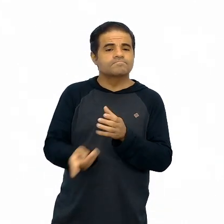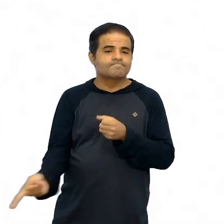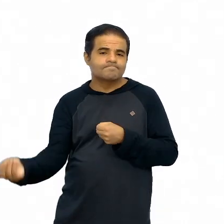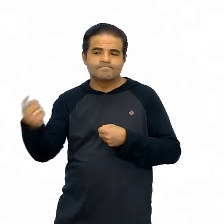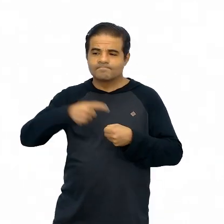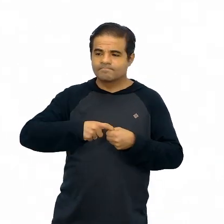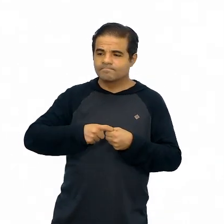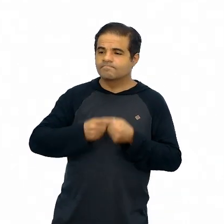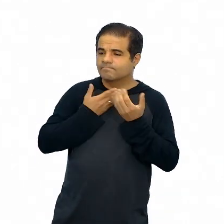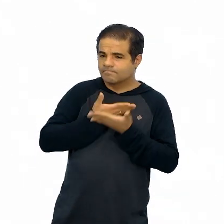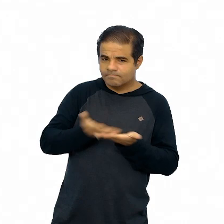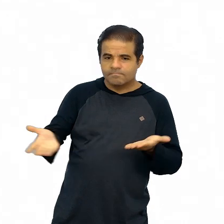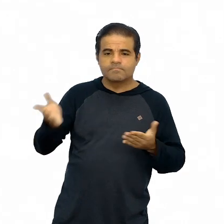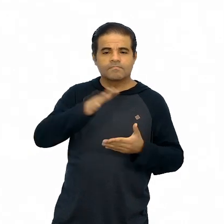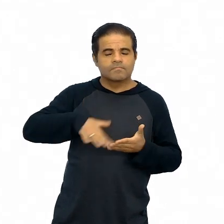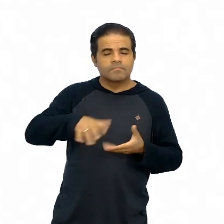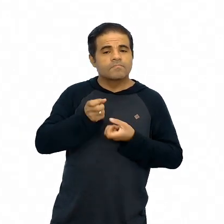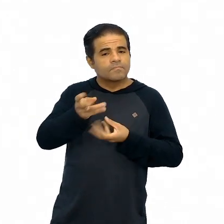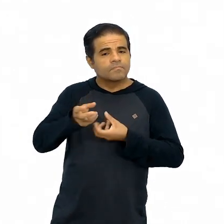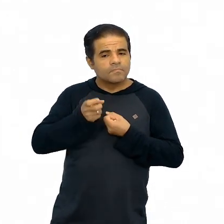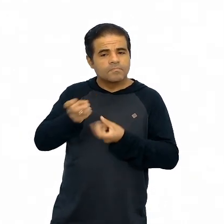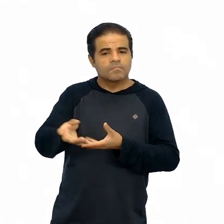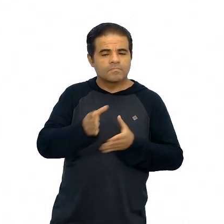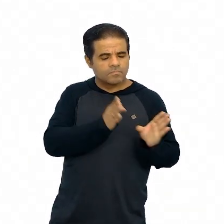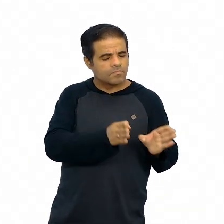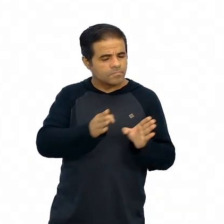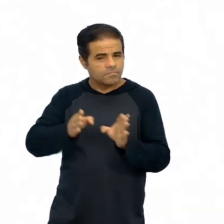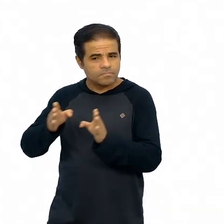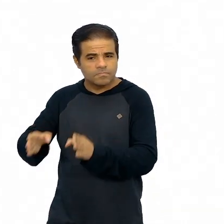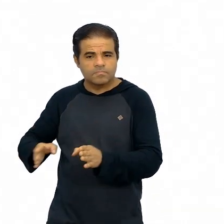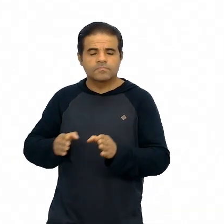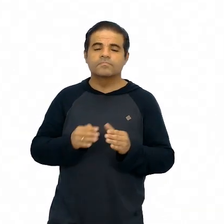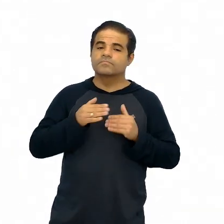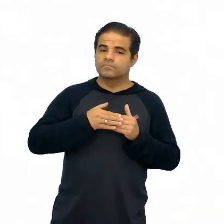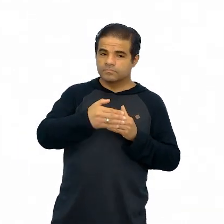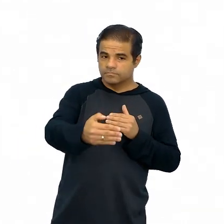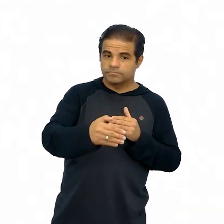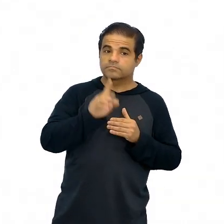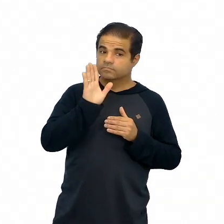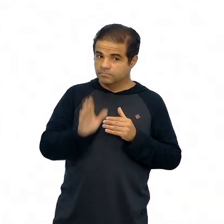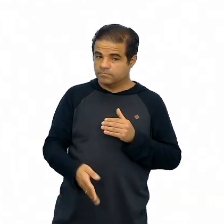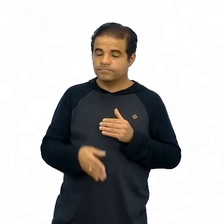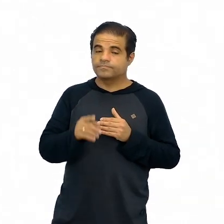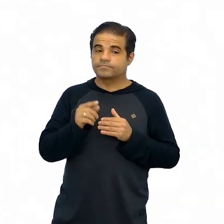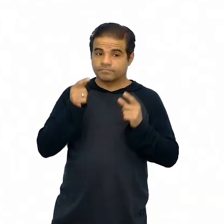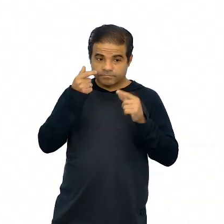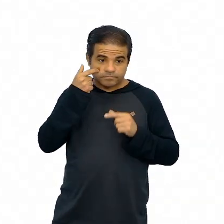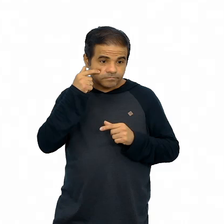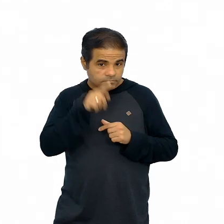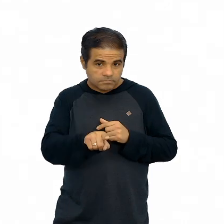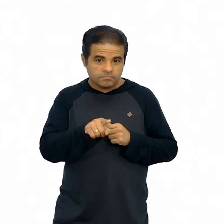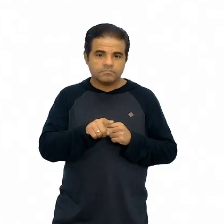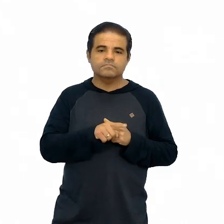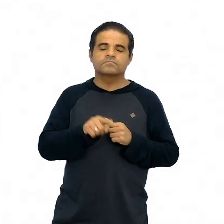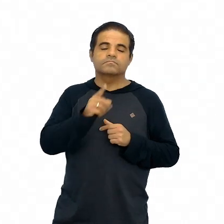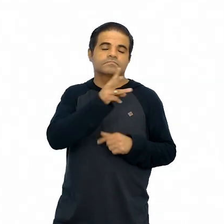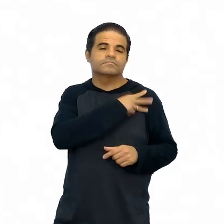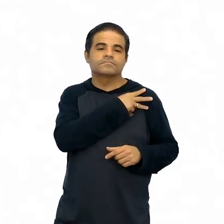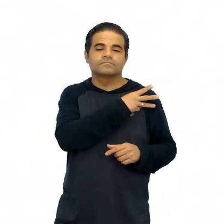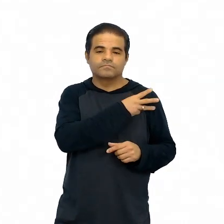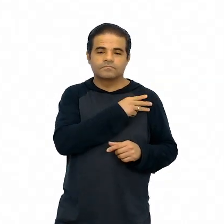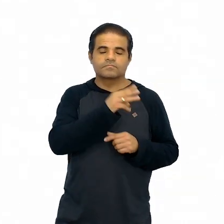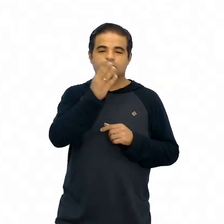retomar a formação de etapa, já no dia 26, já de olho no